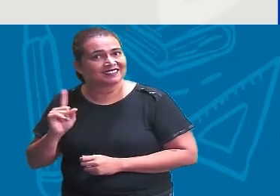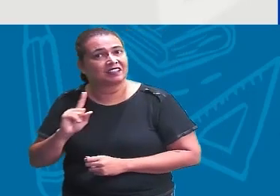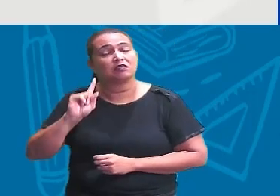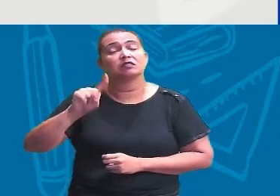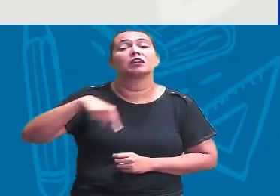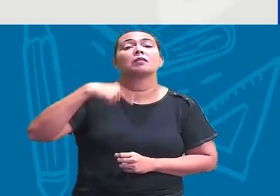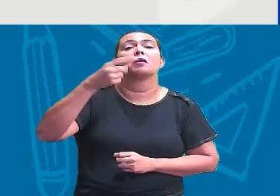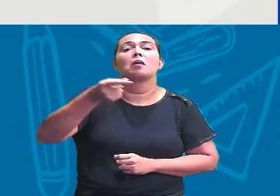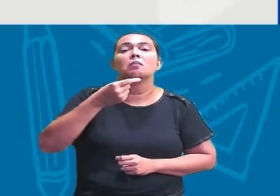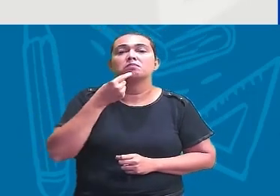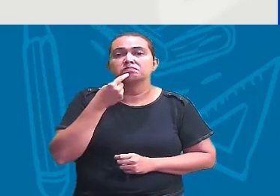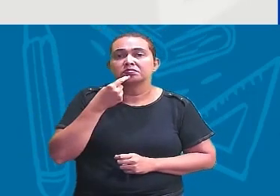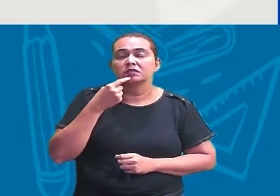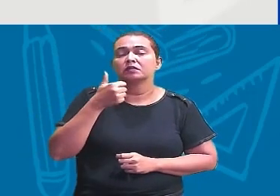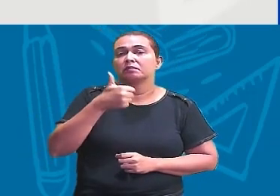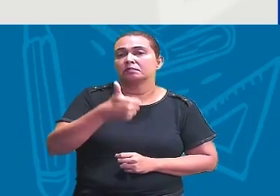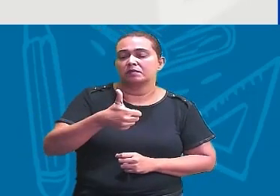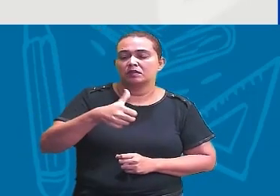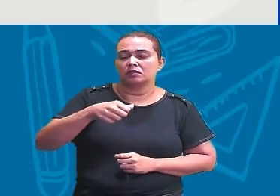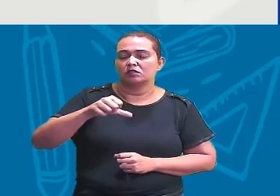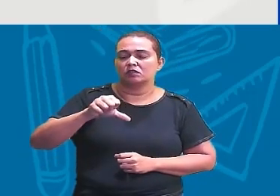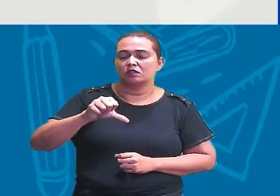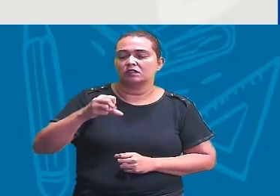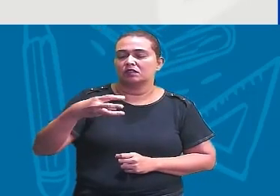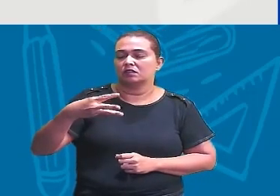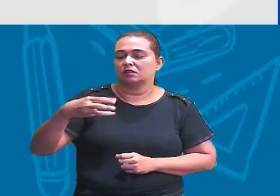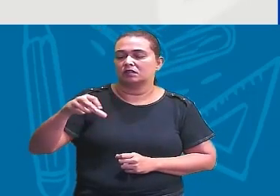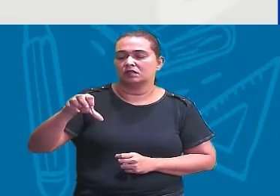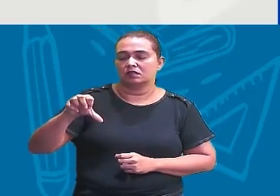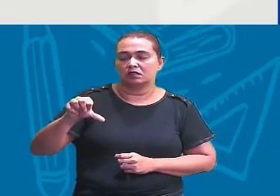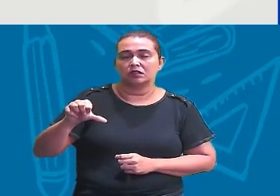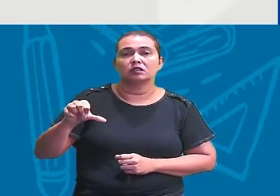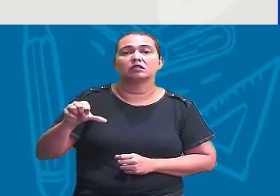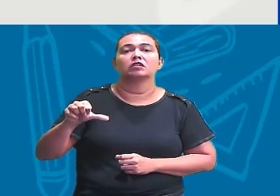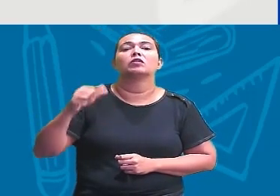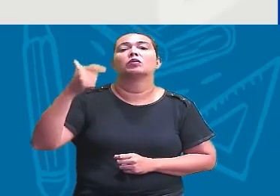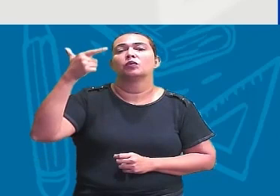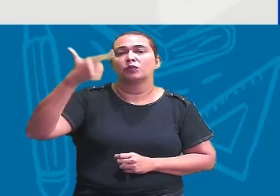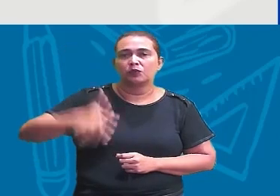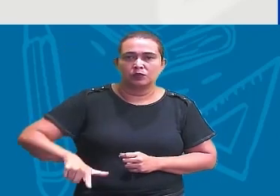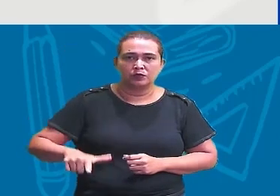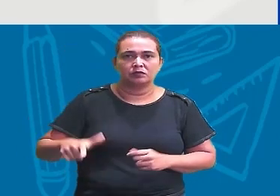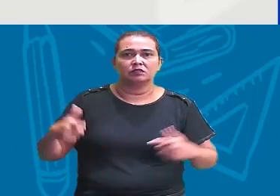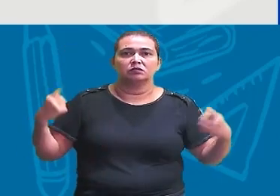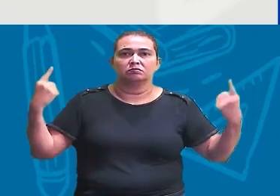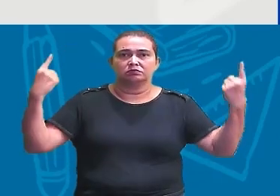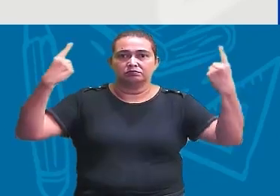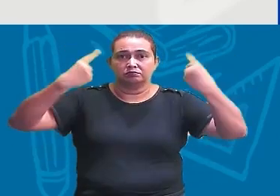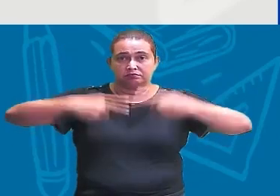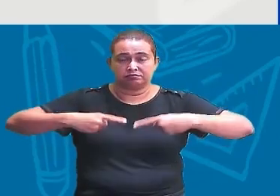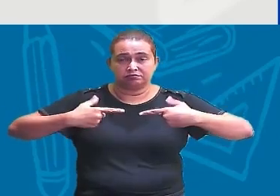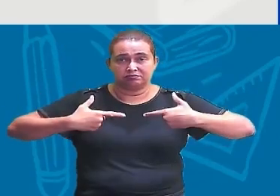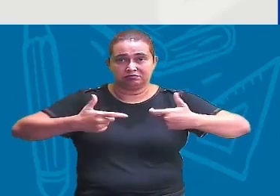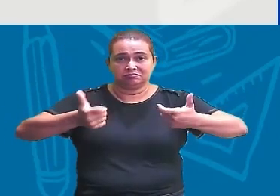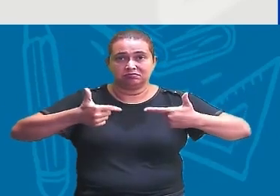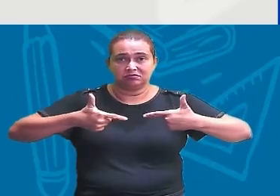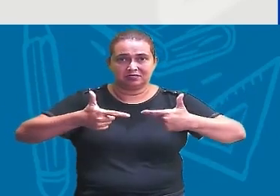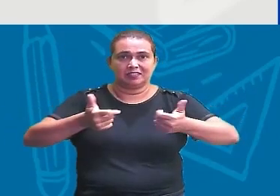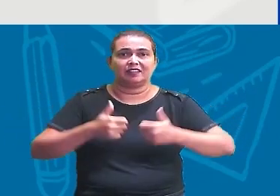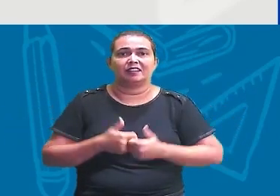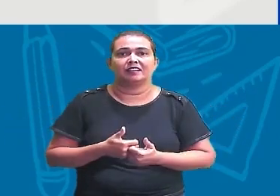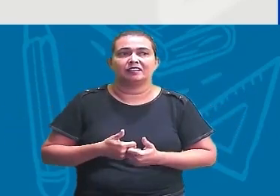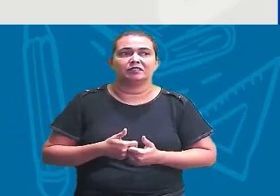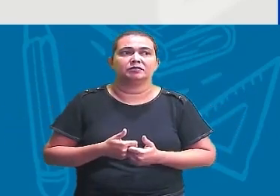pouco tempo depois, em 1939, um outro grande conflito de proporções até maiores do que a Primeira